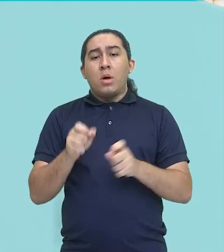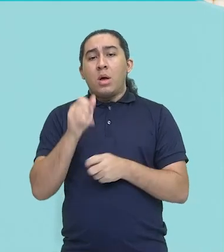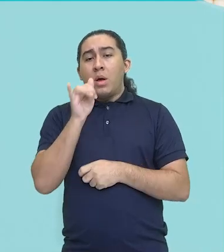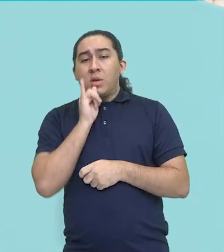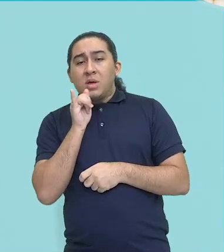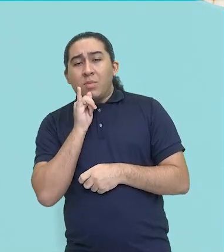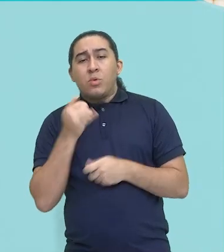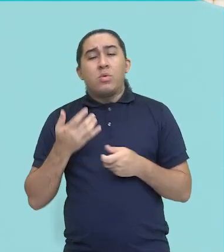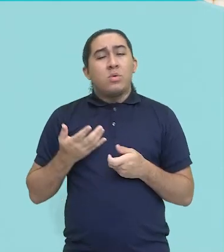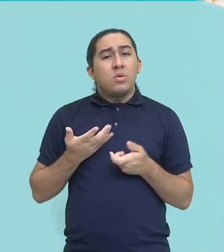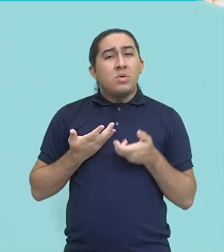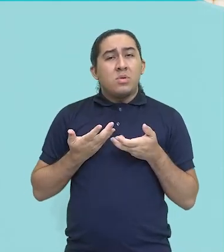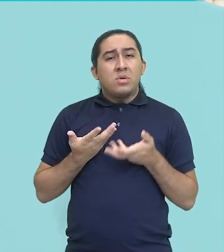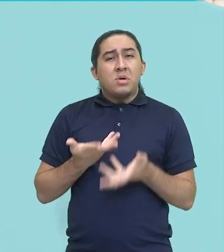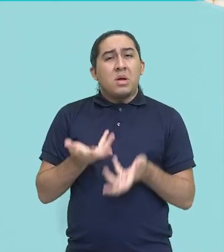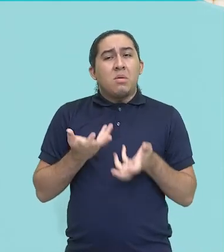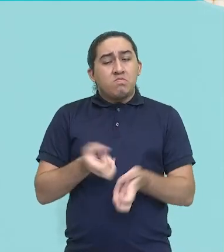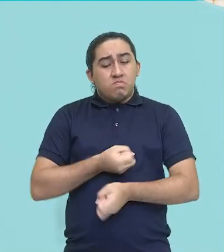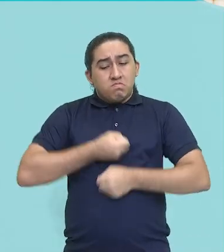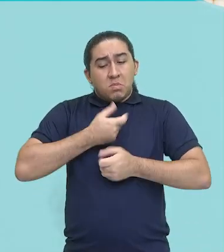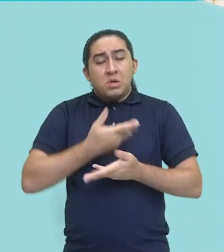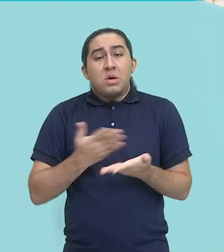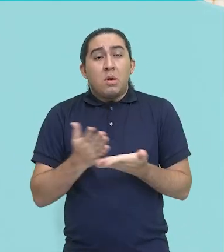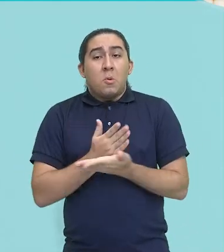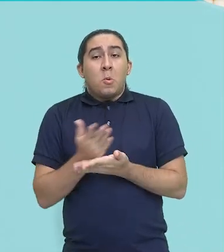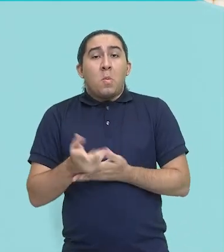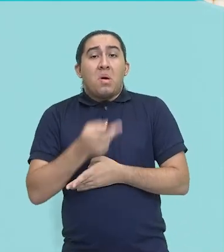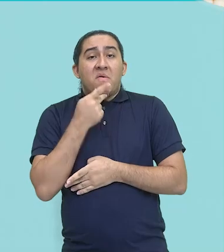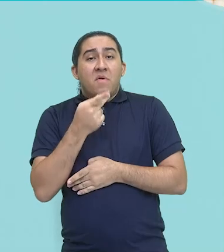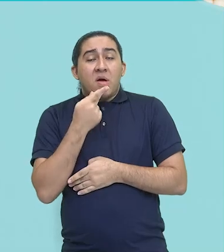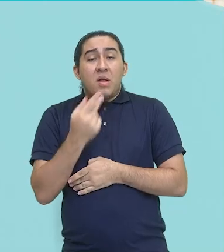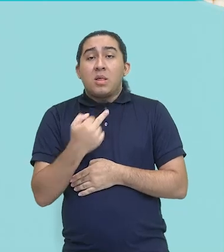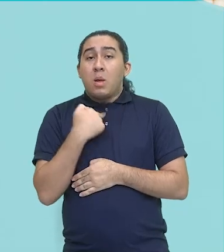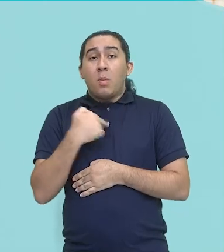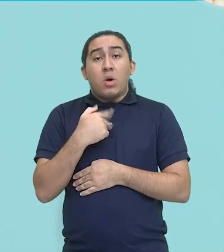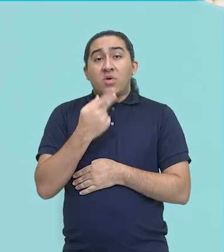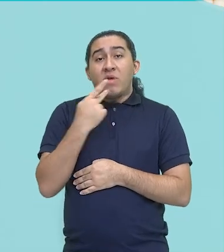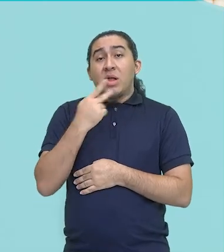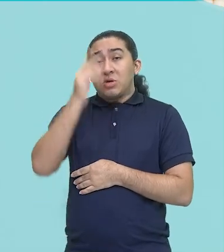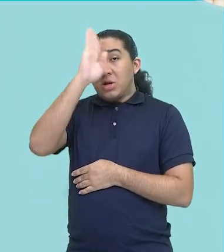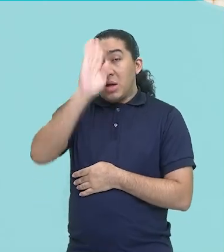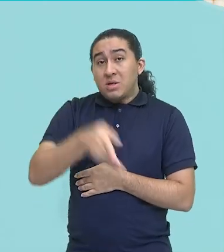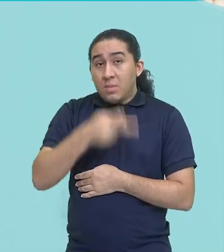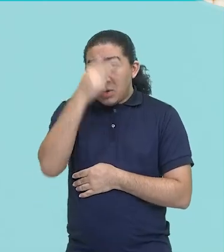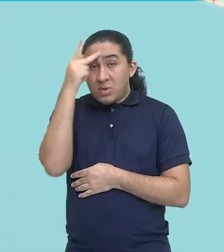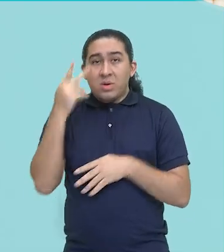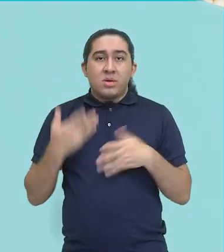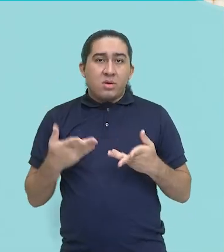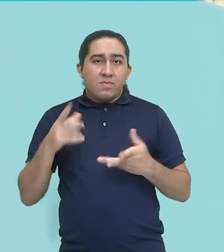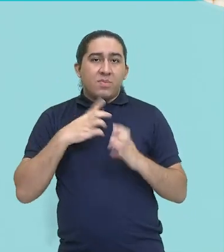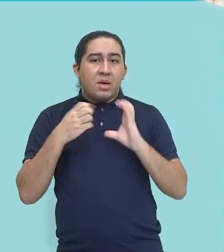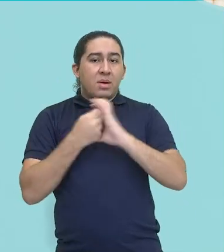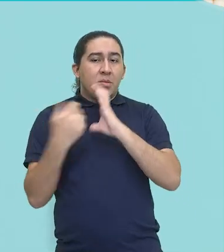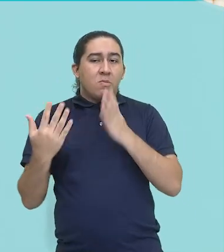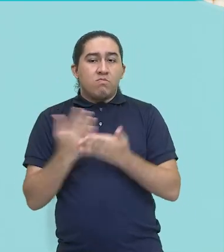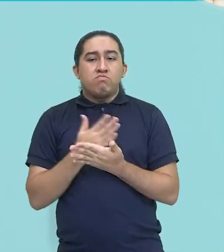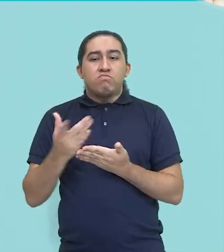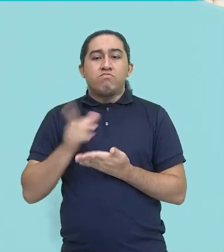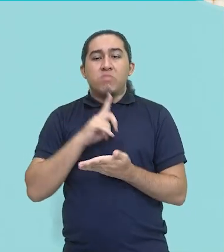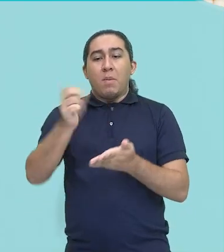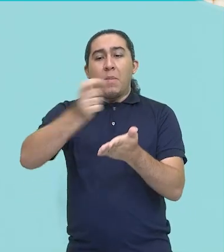não quer colocar para fora, né, algo que não pode dizer ali diretamente para a pessoa, então trabalha nos